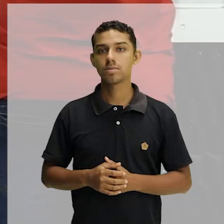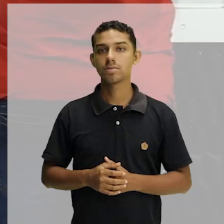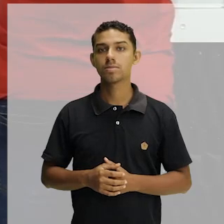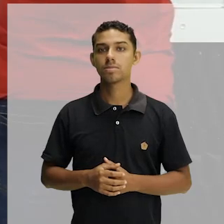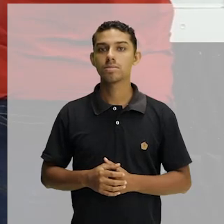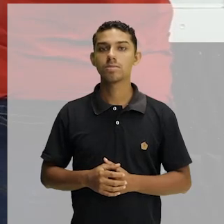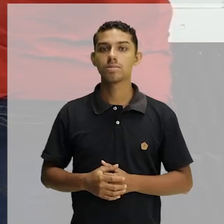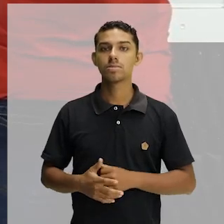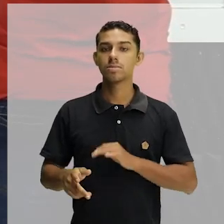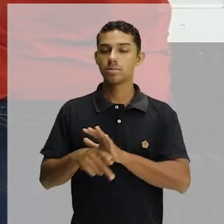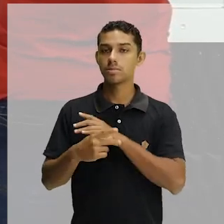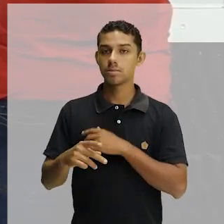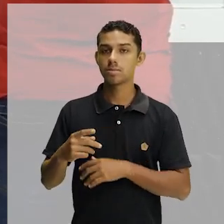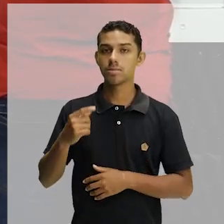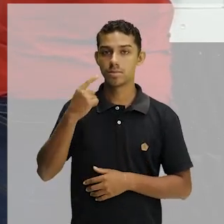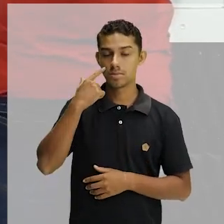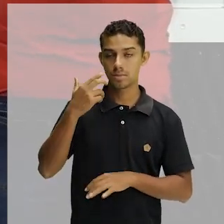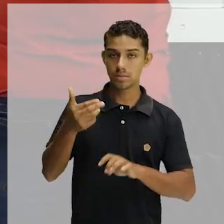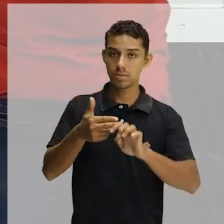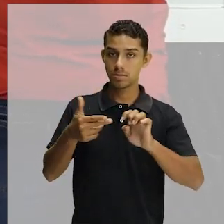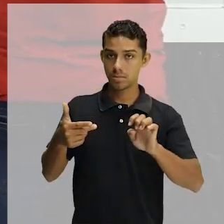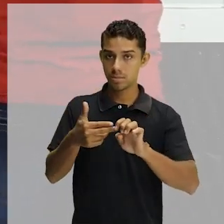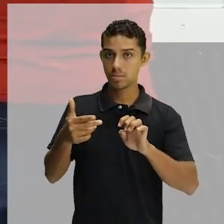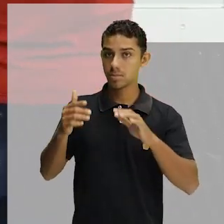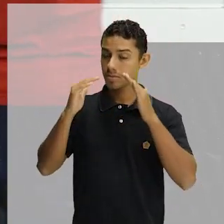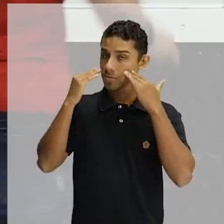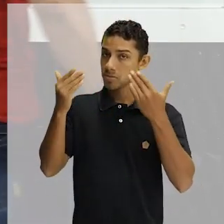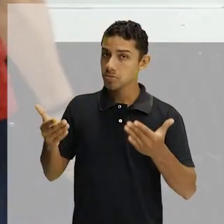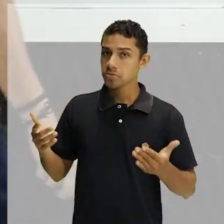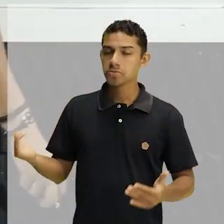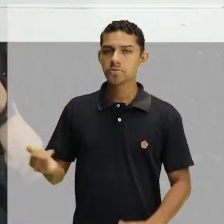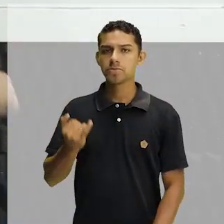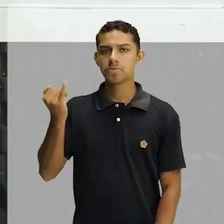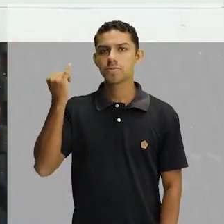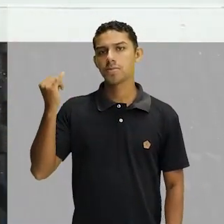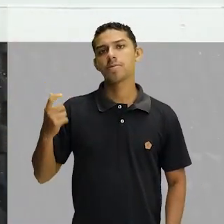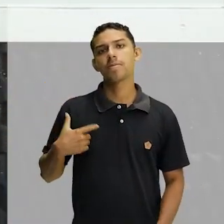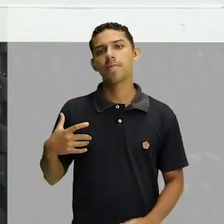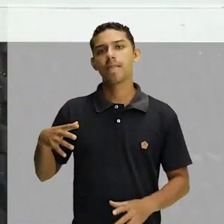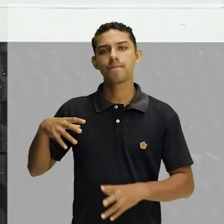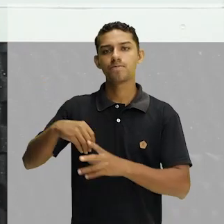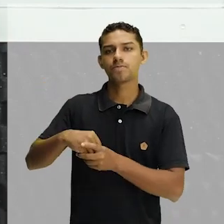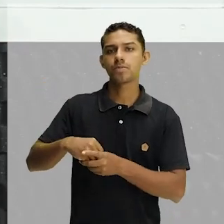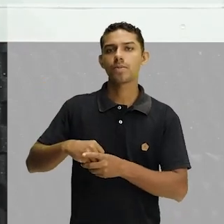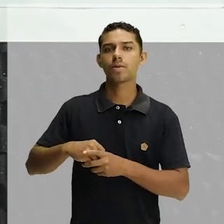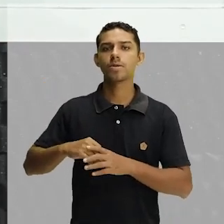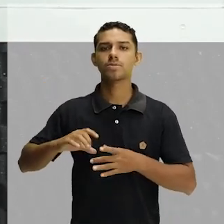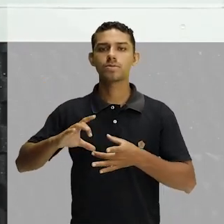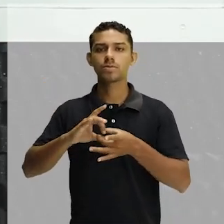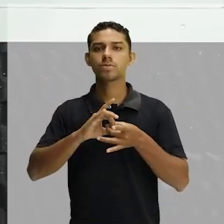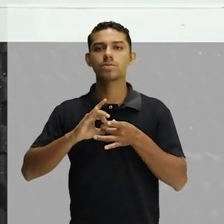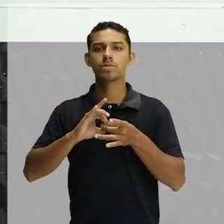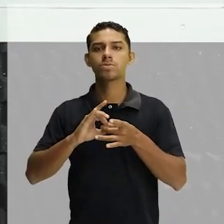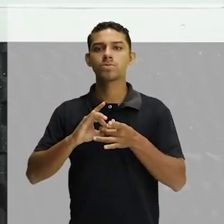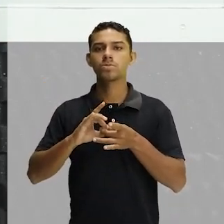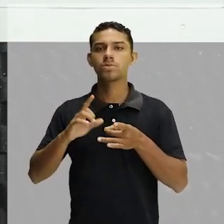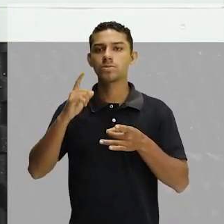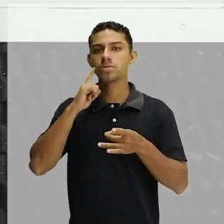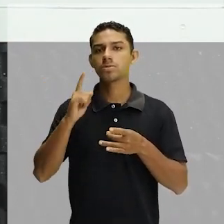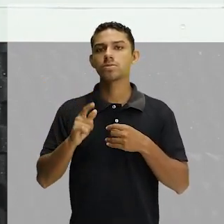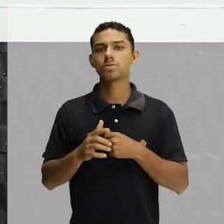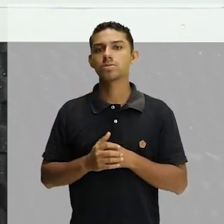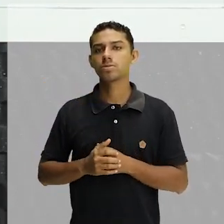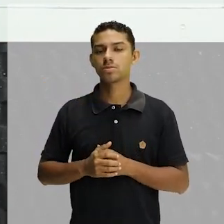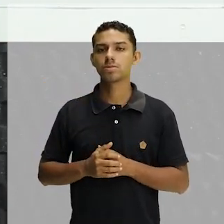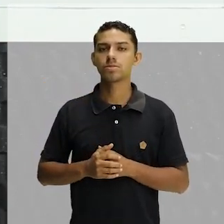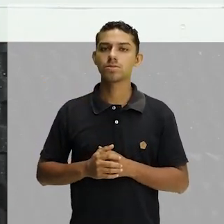da propriedade privada aqui, ó, como fundamental garantia instituída a partir do pensamento do nosso